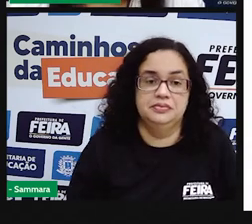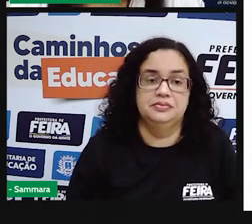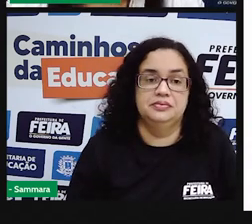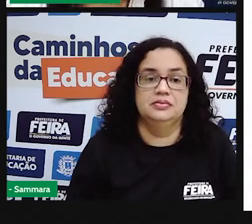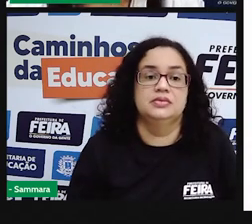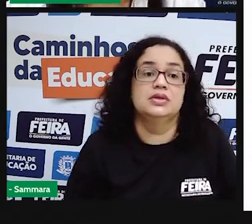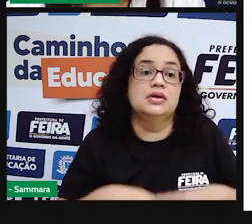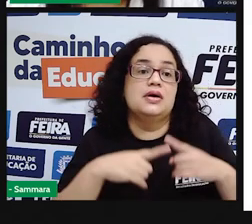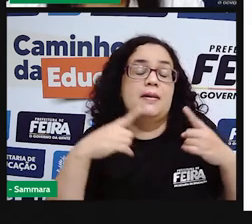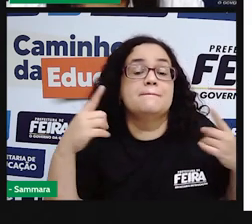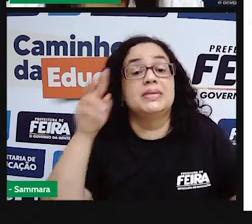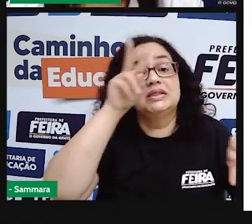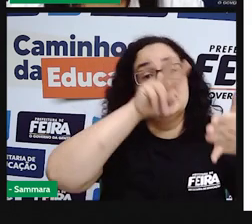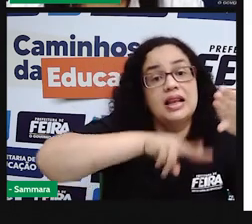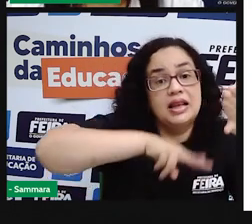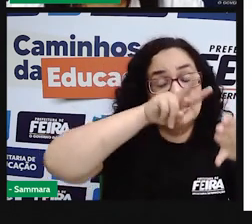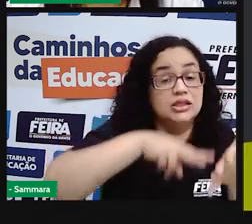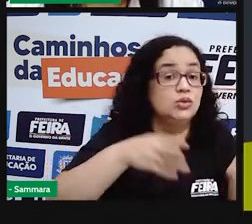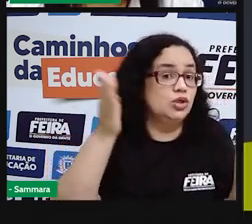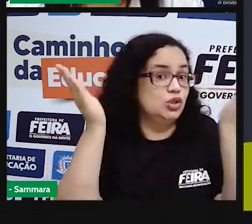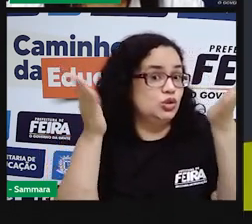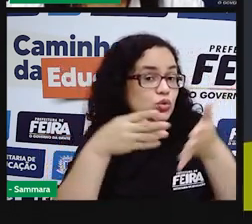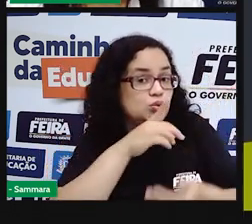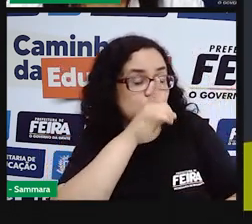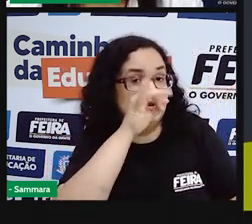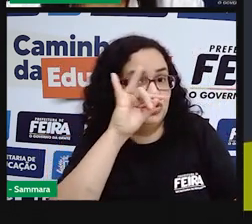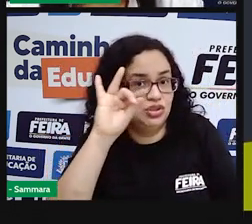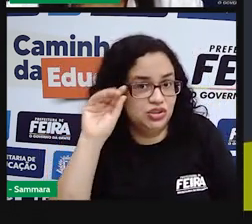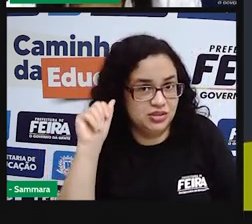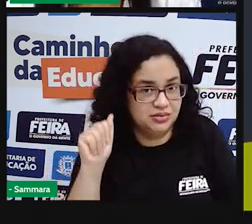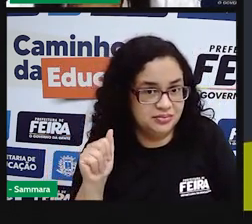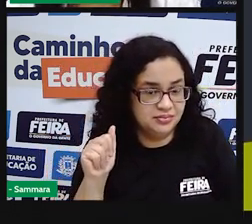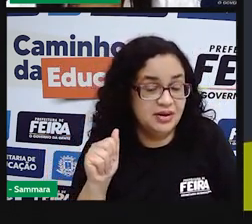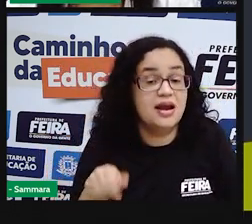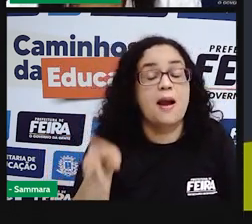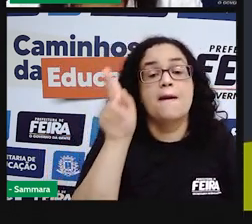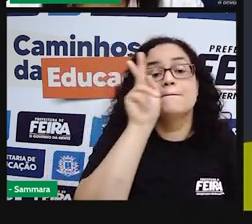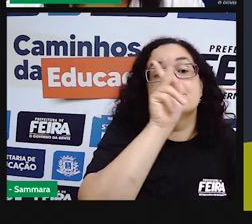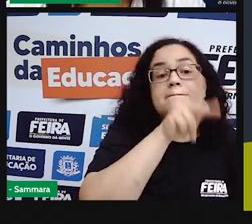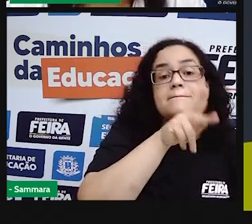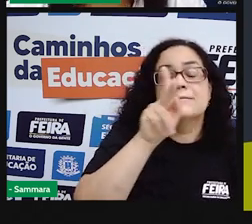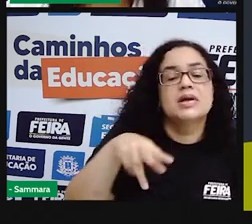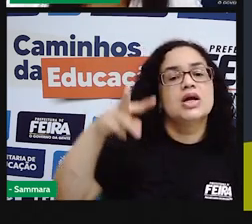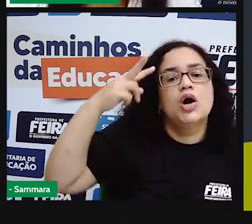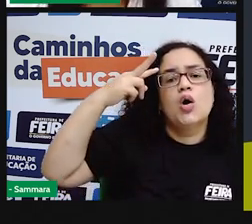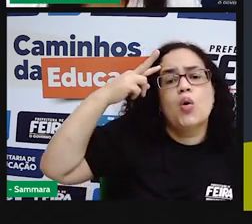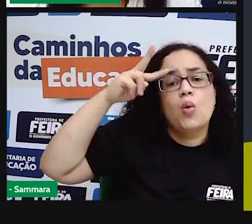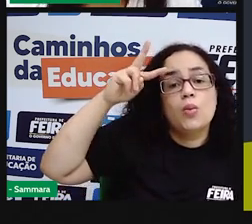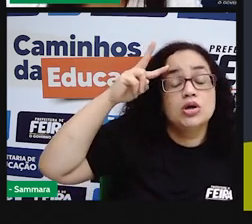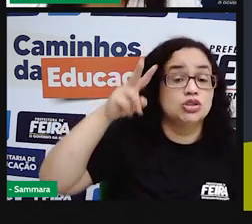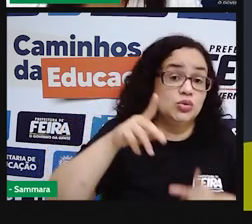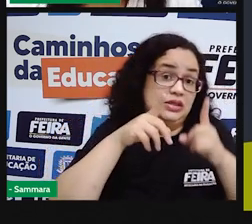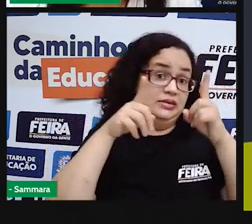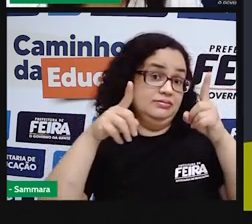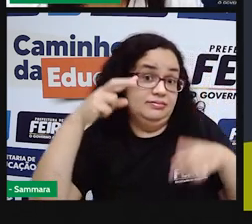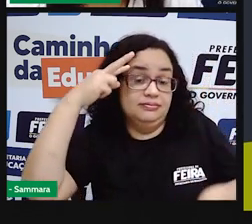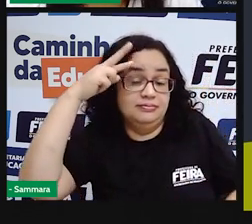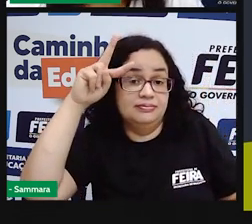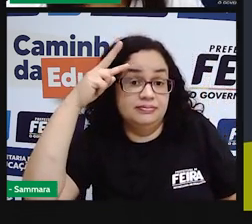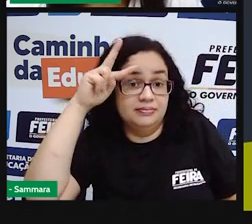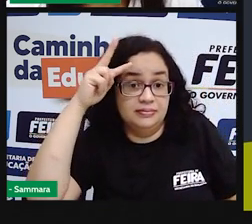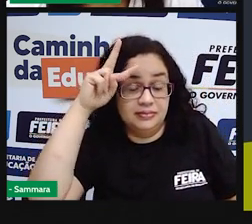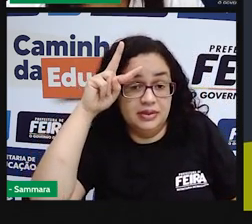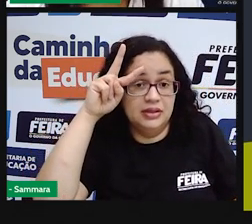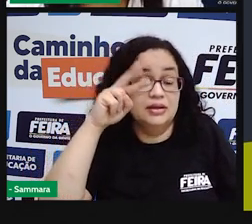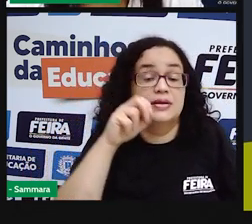Para a nossa leitura do dia, olhem só, a prova vai colocar aí uma história em quadrinhos, da turma